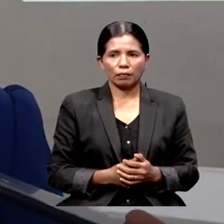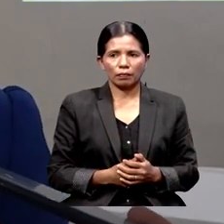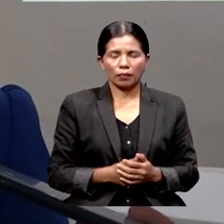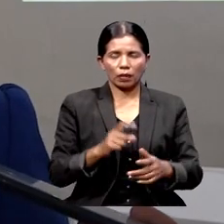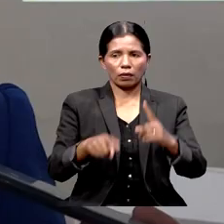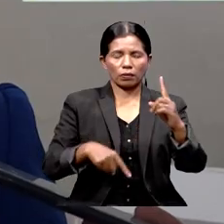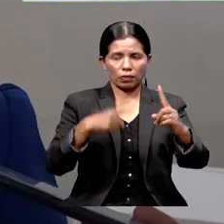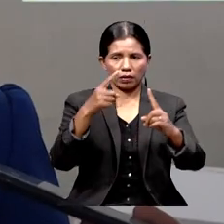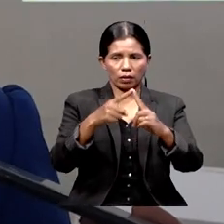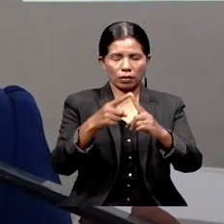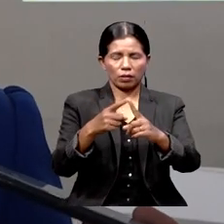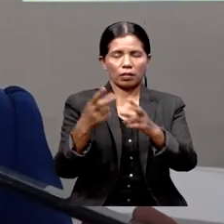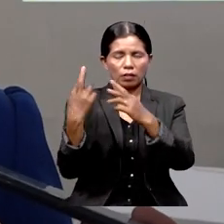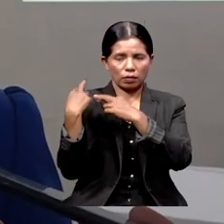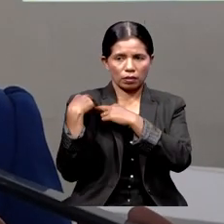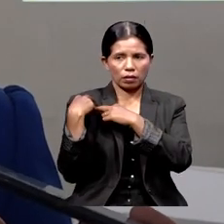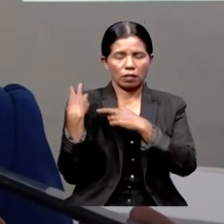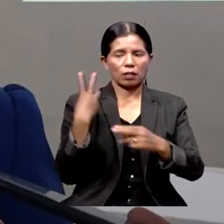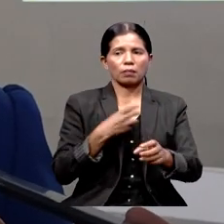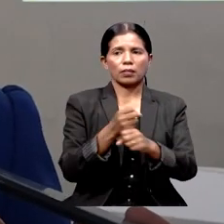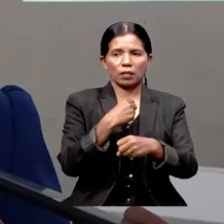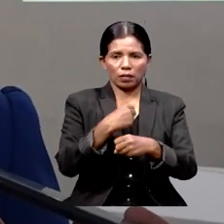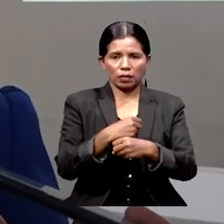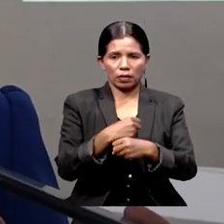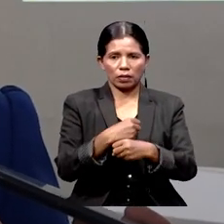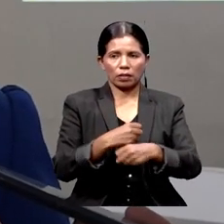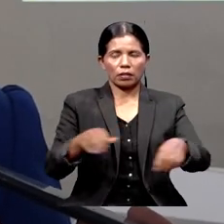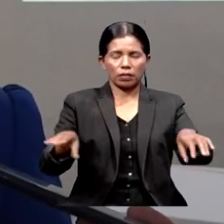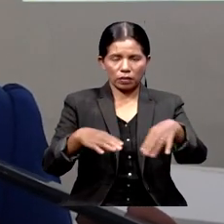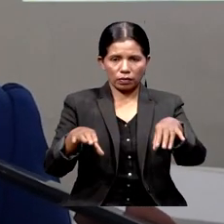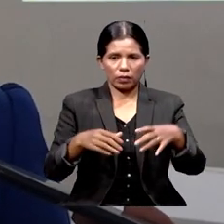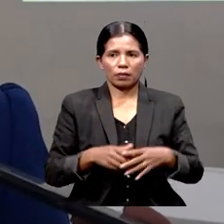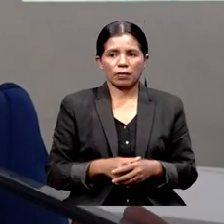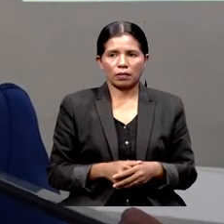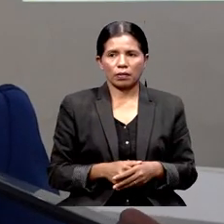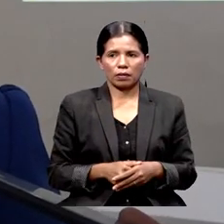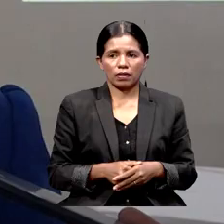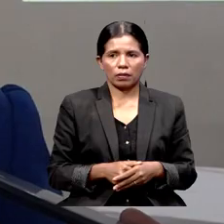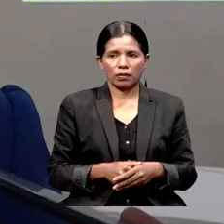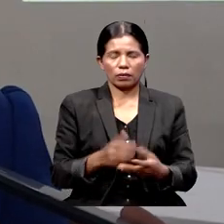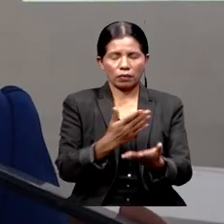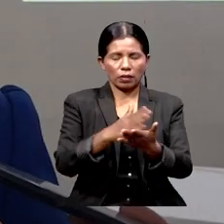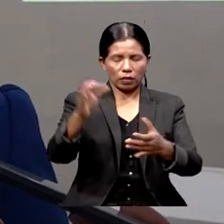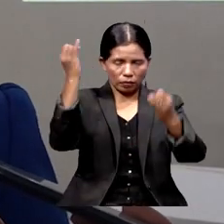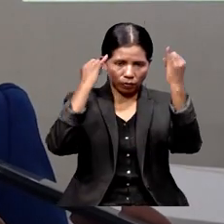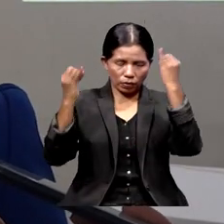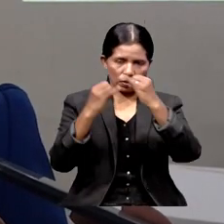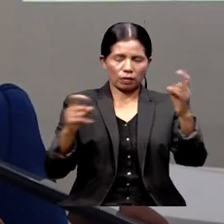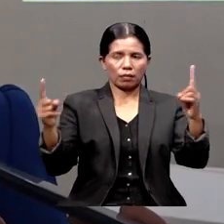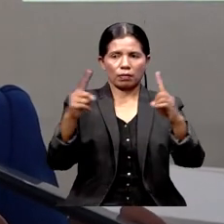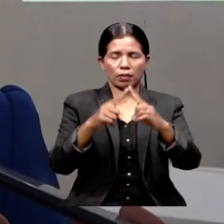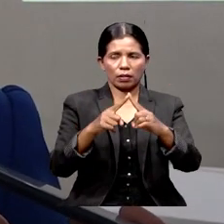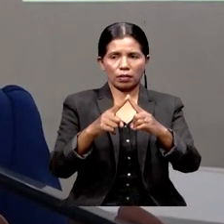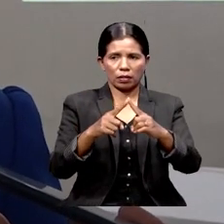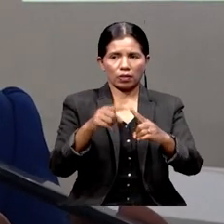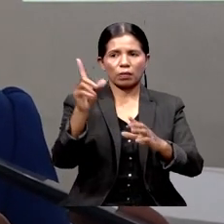penghira de posse ne hutu ami se halo serviço halo sesliasaun ba kona ba